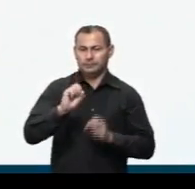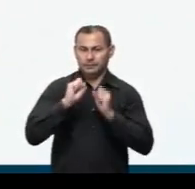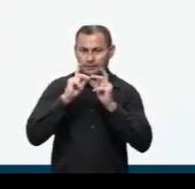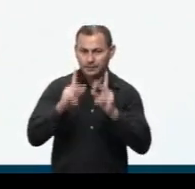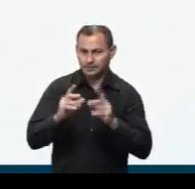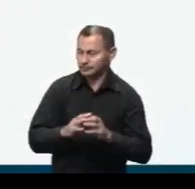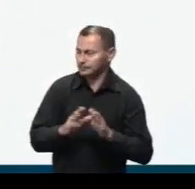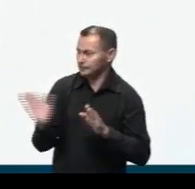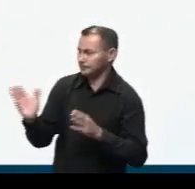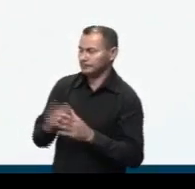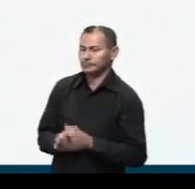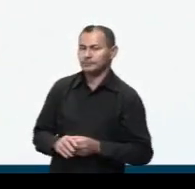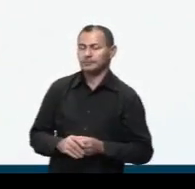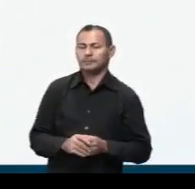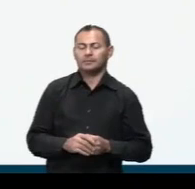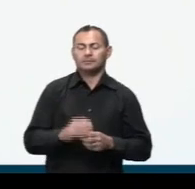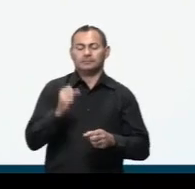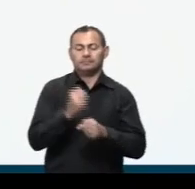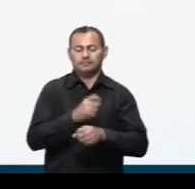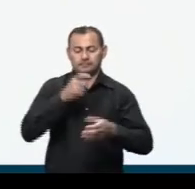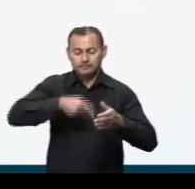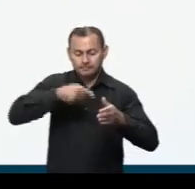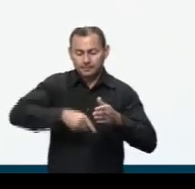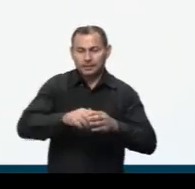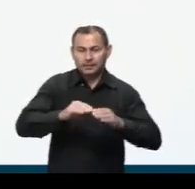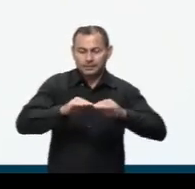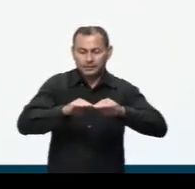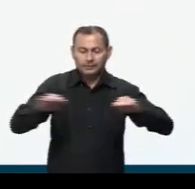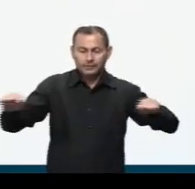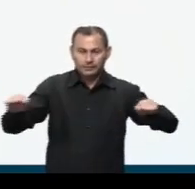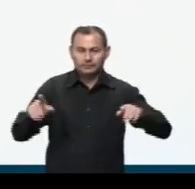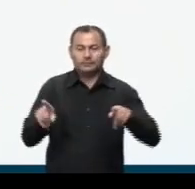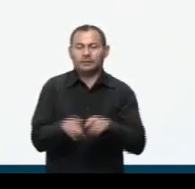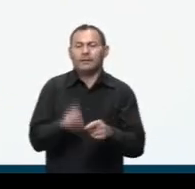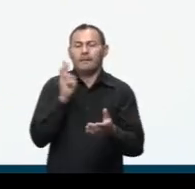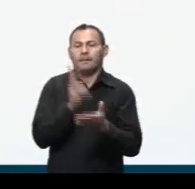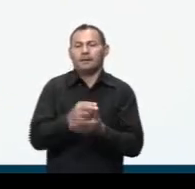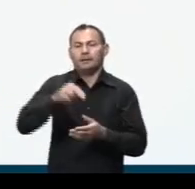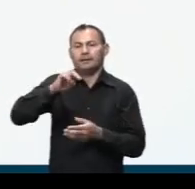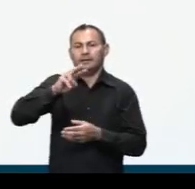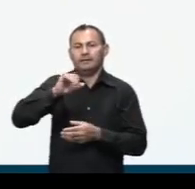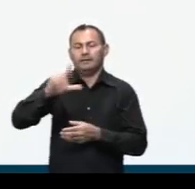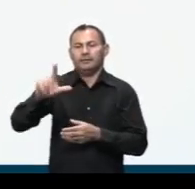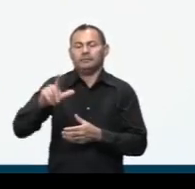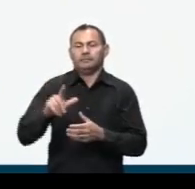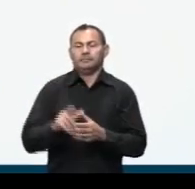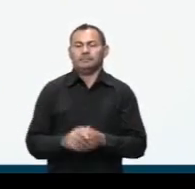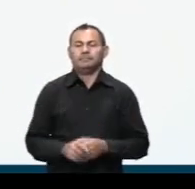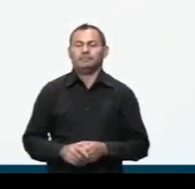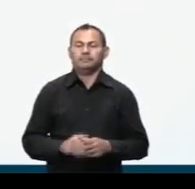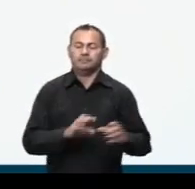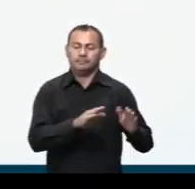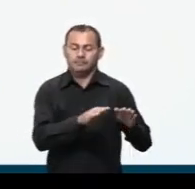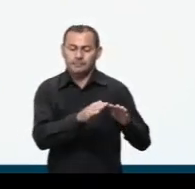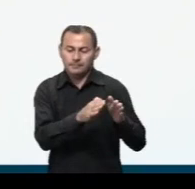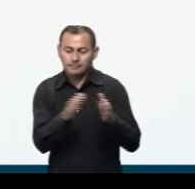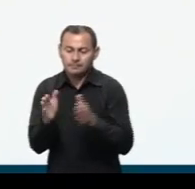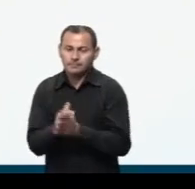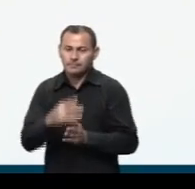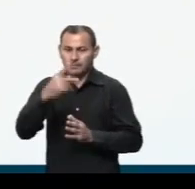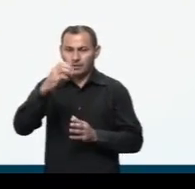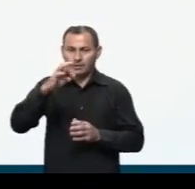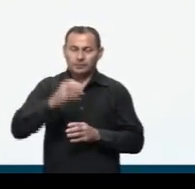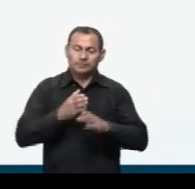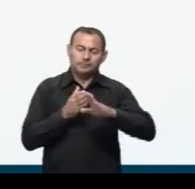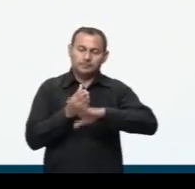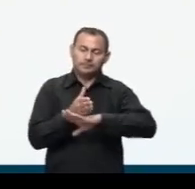ok? Então, cravou o gabarito, nivelou, isso aqui está no mesmo nível que isso, traçou o ponto